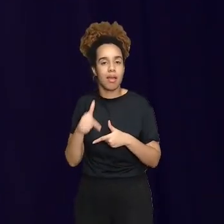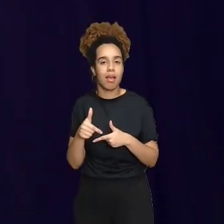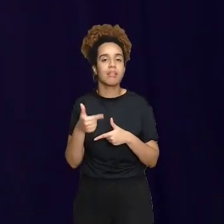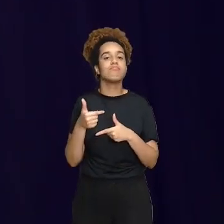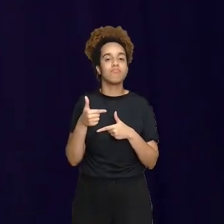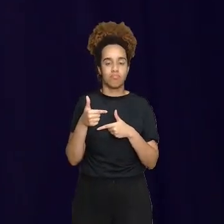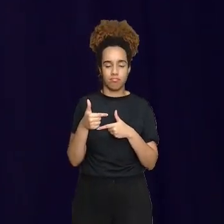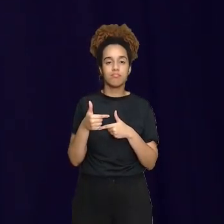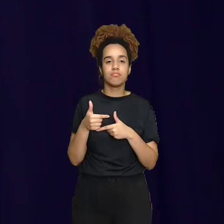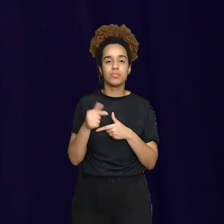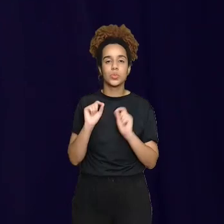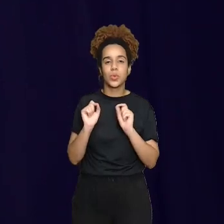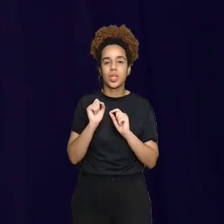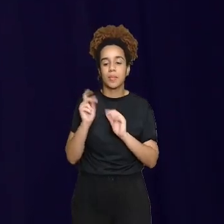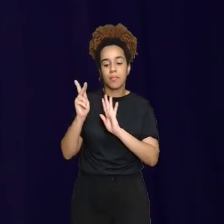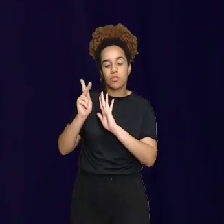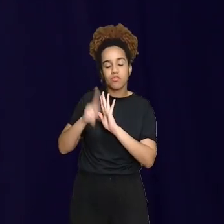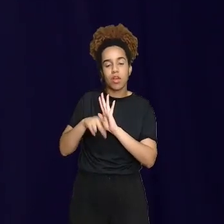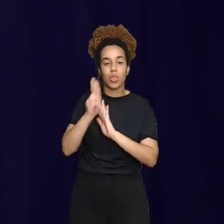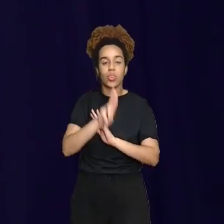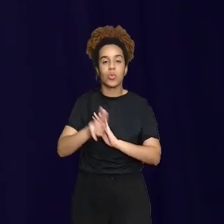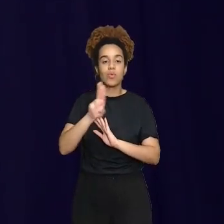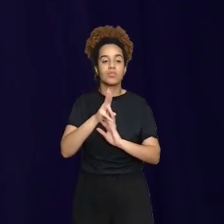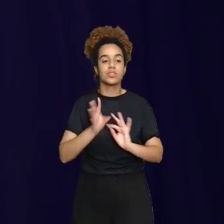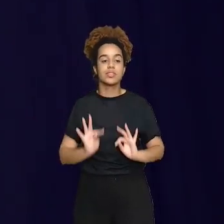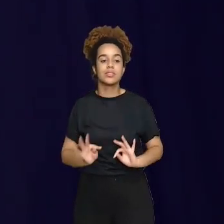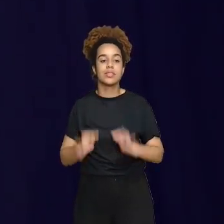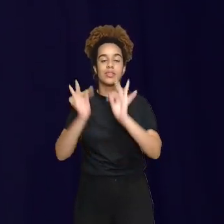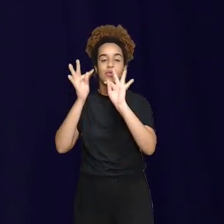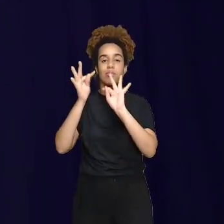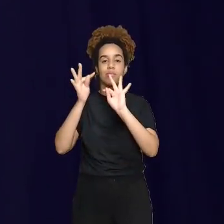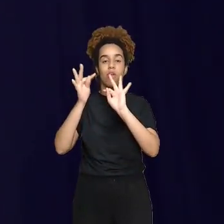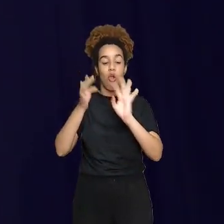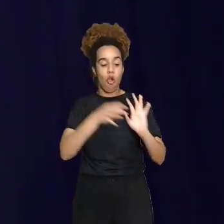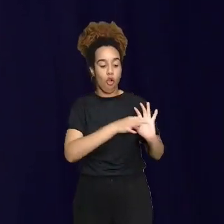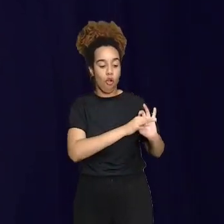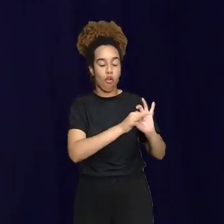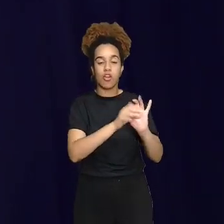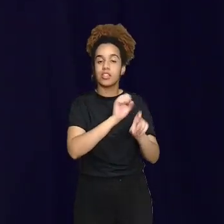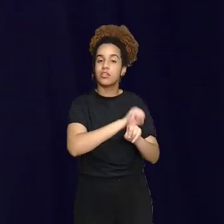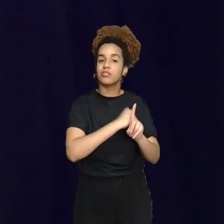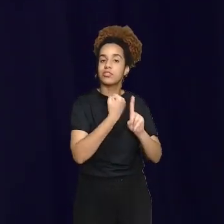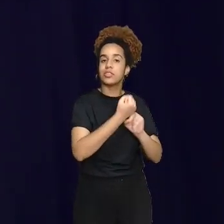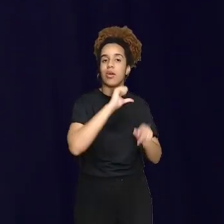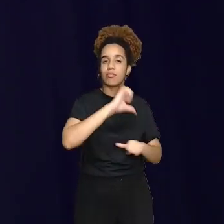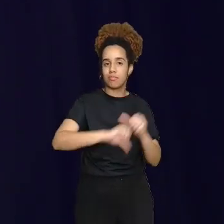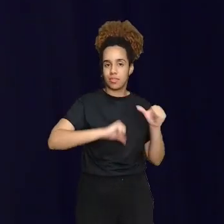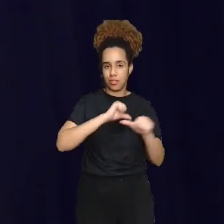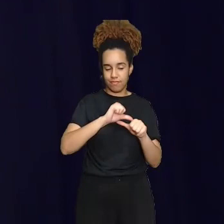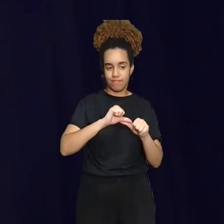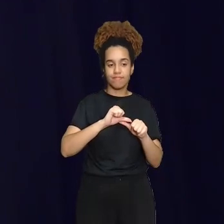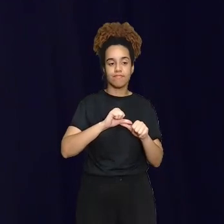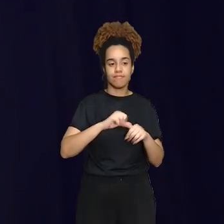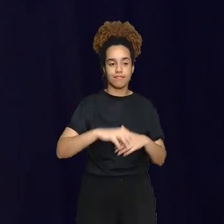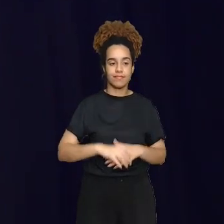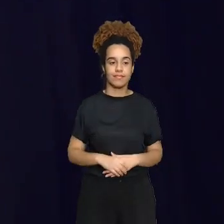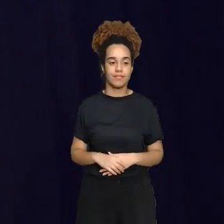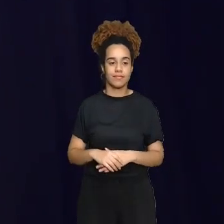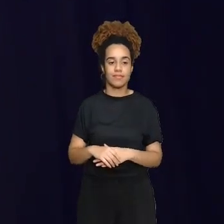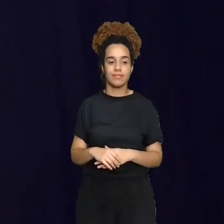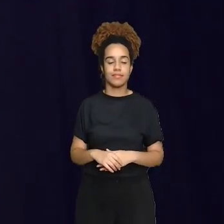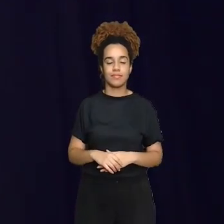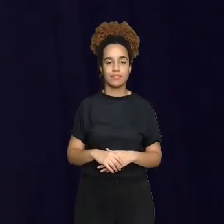que usam a tecnologia para mudar o contexto social em que vive. Ponto. Em processo